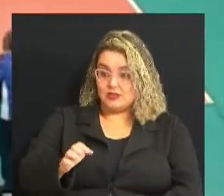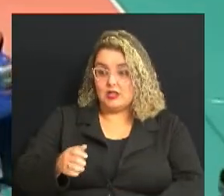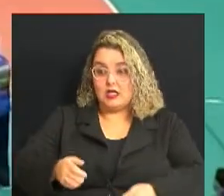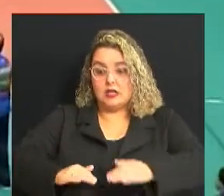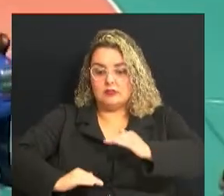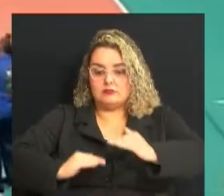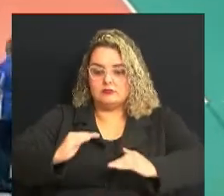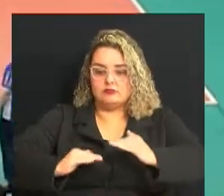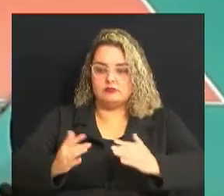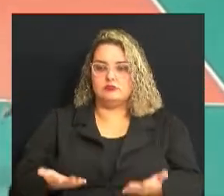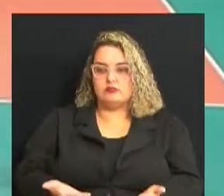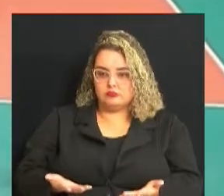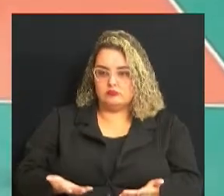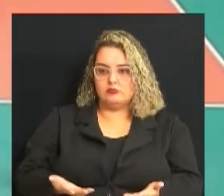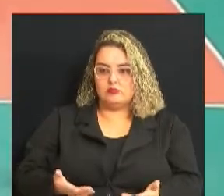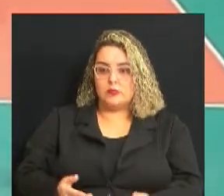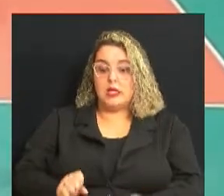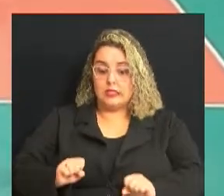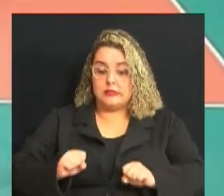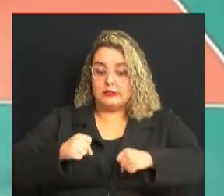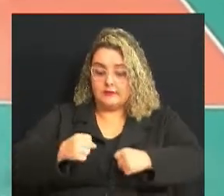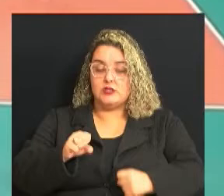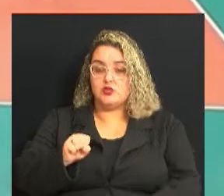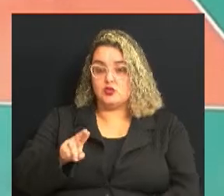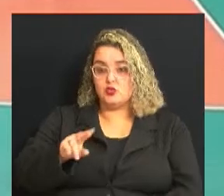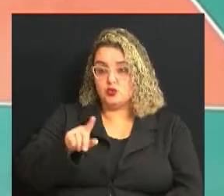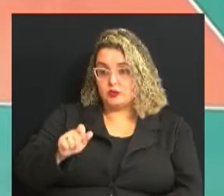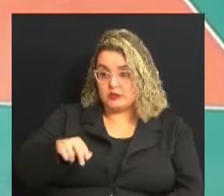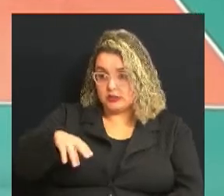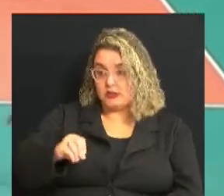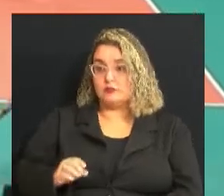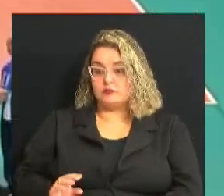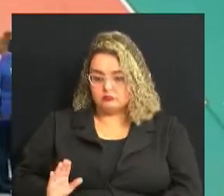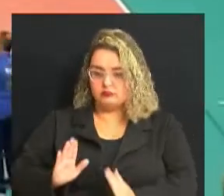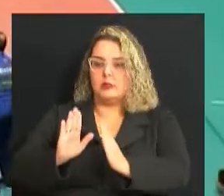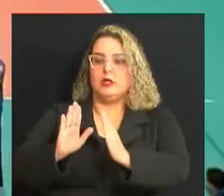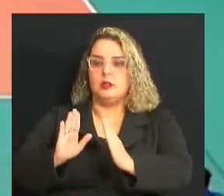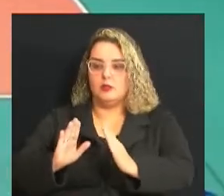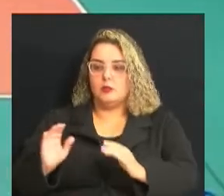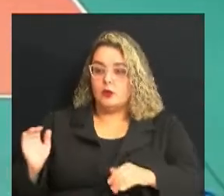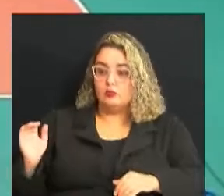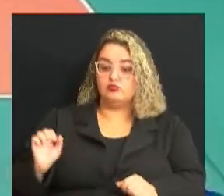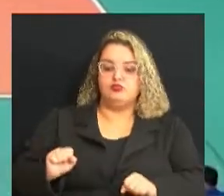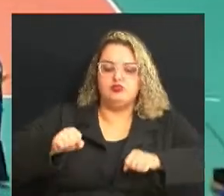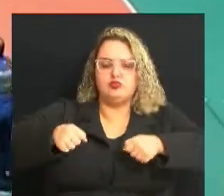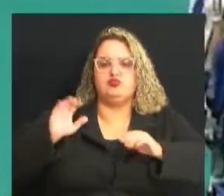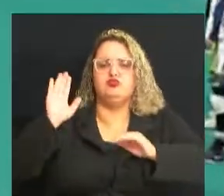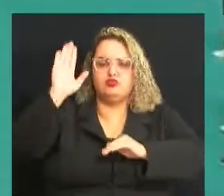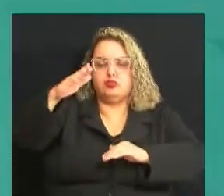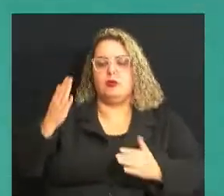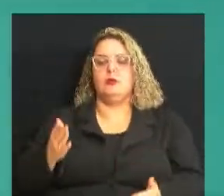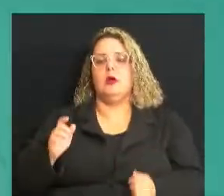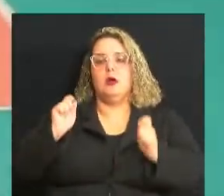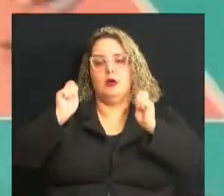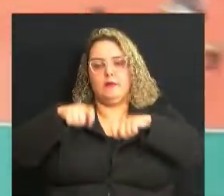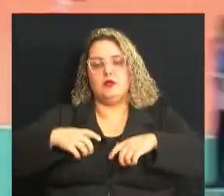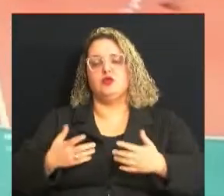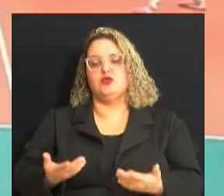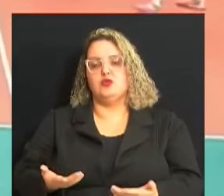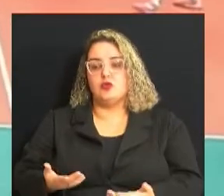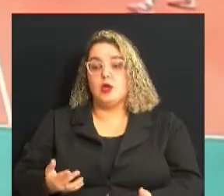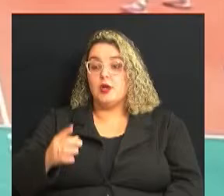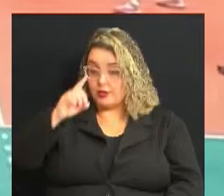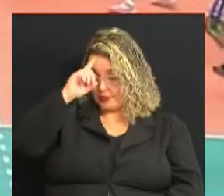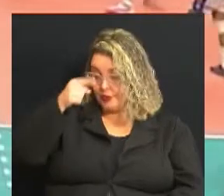A defesa de Suzano apareceu e o ataque foi muito mais efetivo. E os donos da